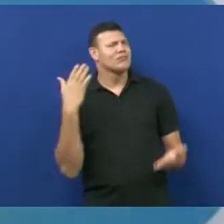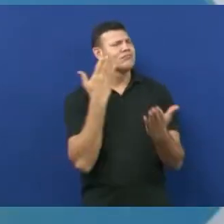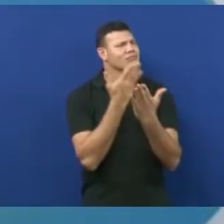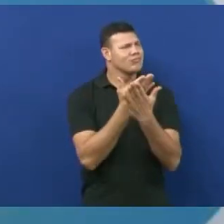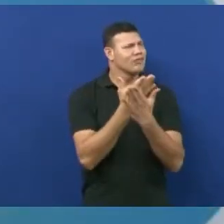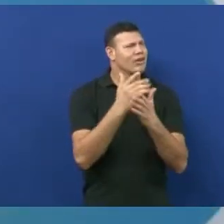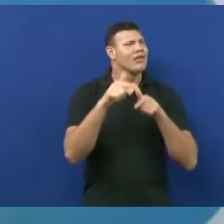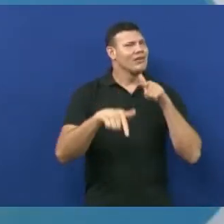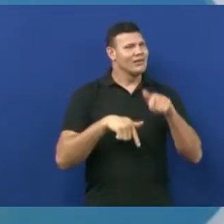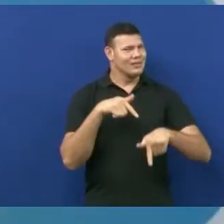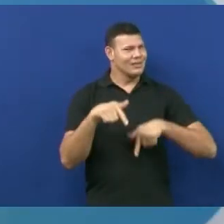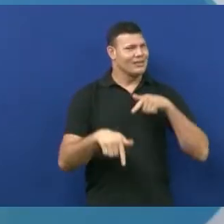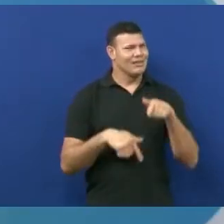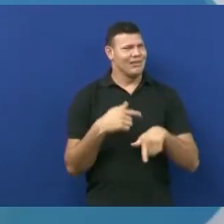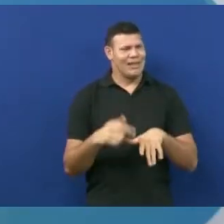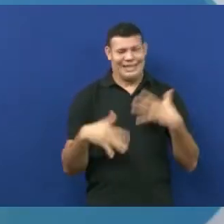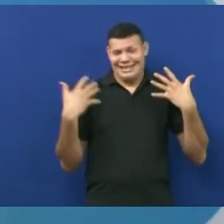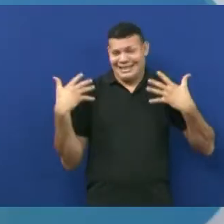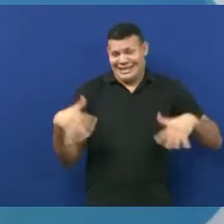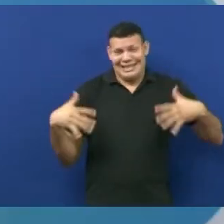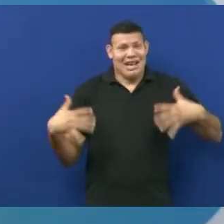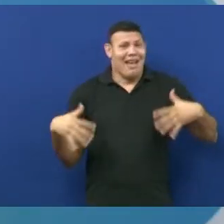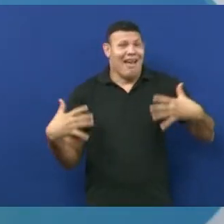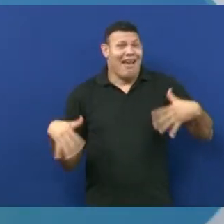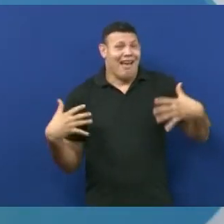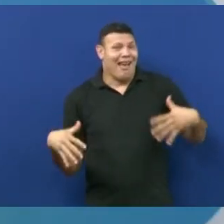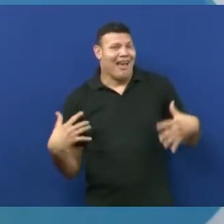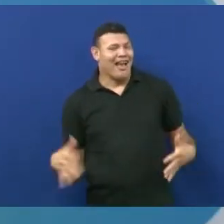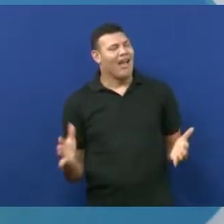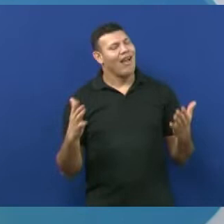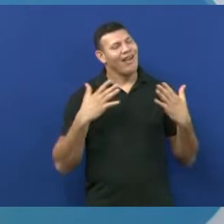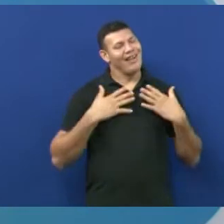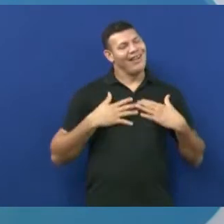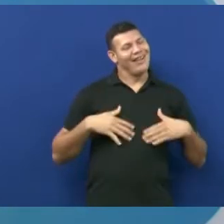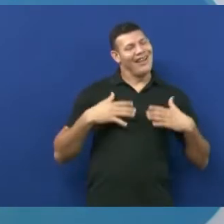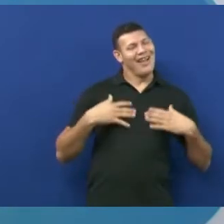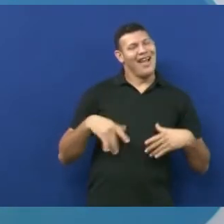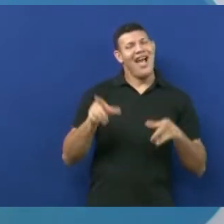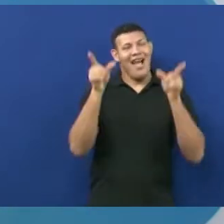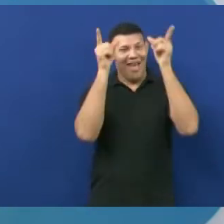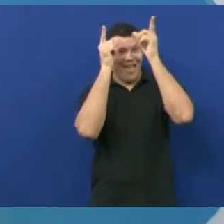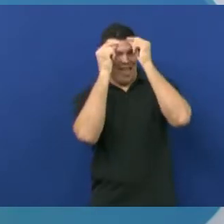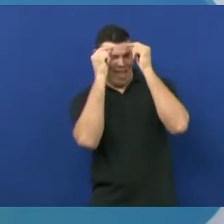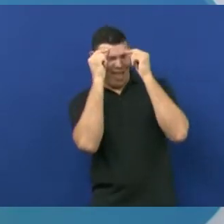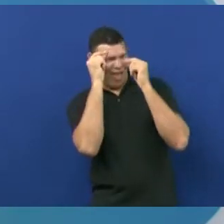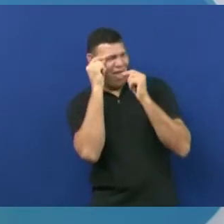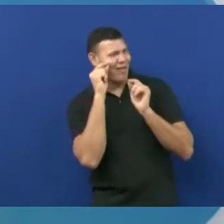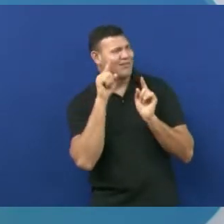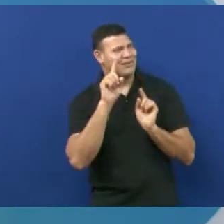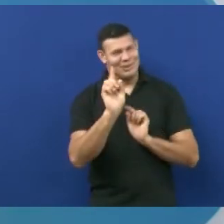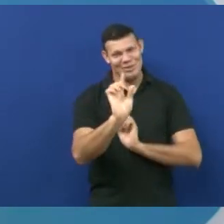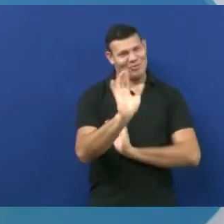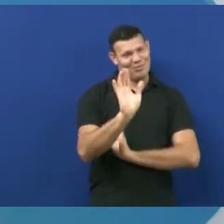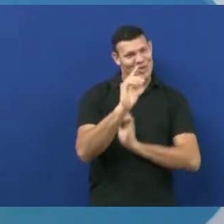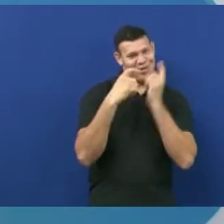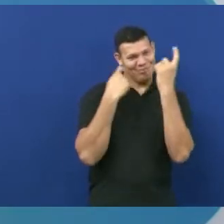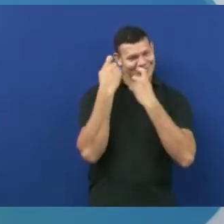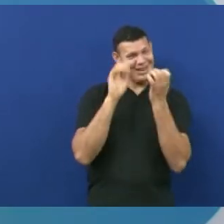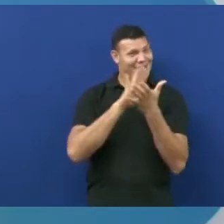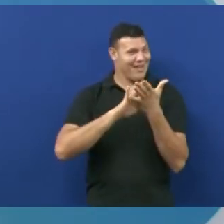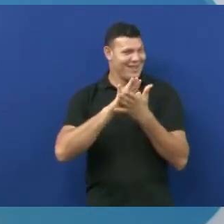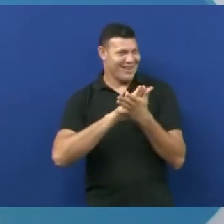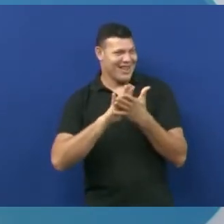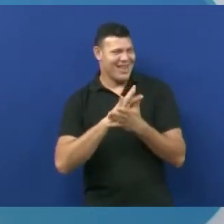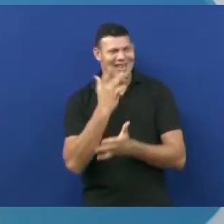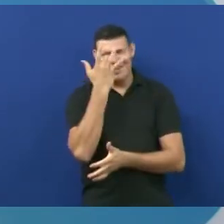vejam só, a química não é um bicho de 7 cabeças. Nós temos um pouco de medo da química, mas vocês vão ver